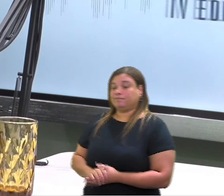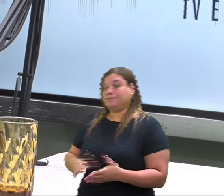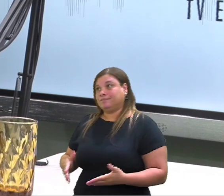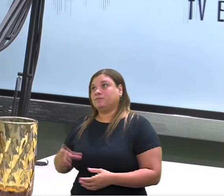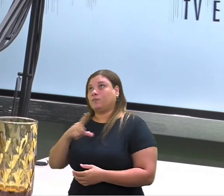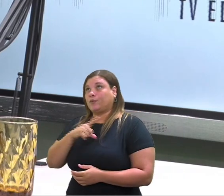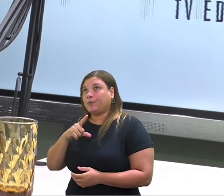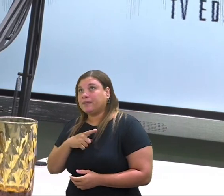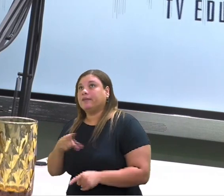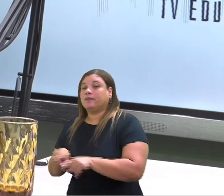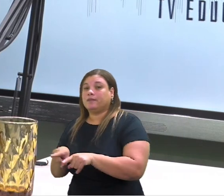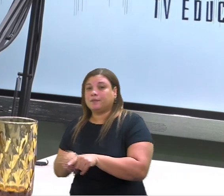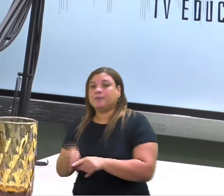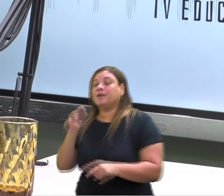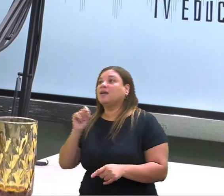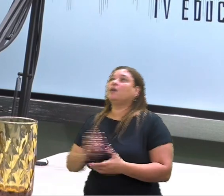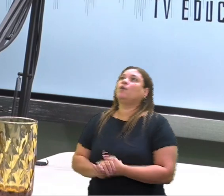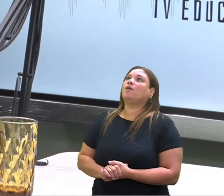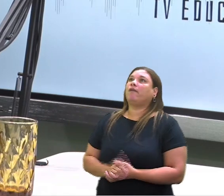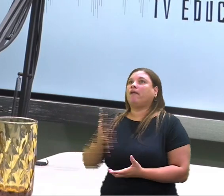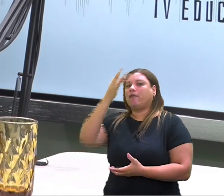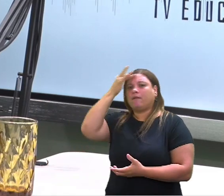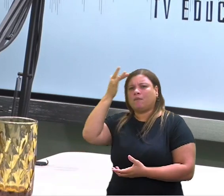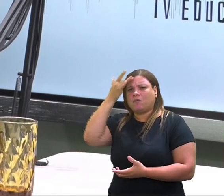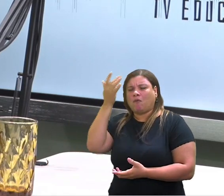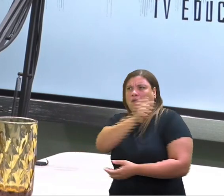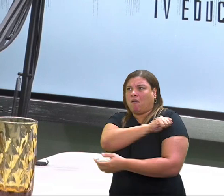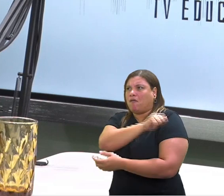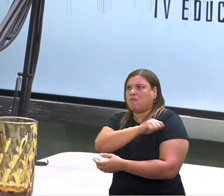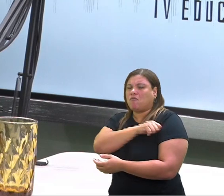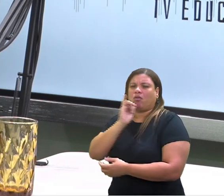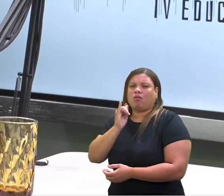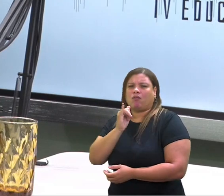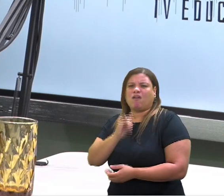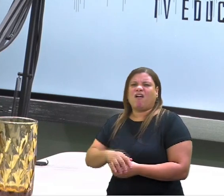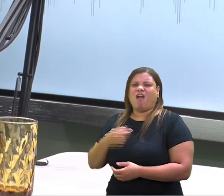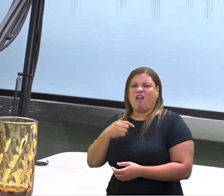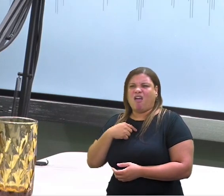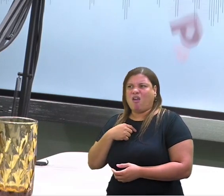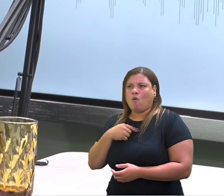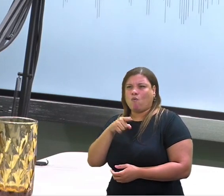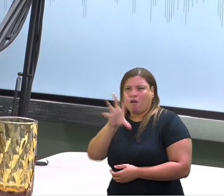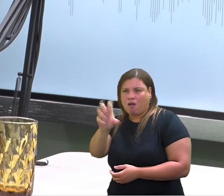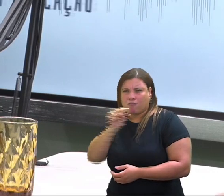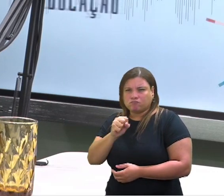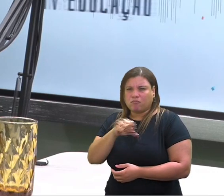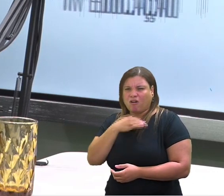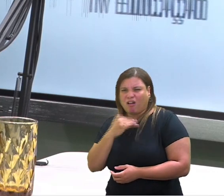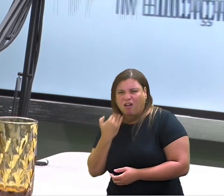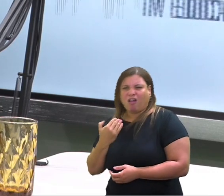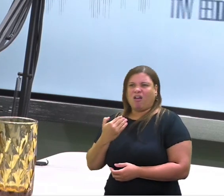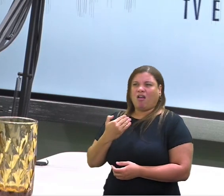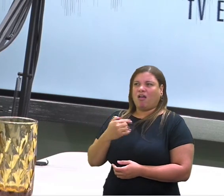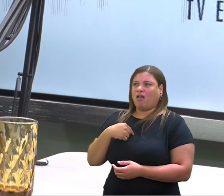por ações cometidas dentro da escola e diretores. Como eu disse, no cometimento de um crime é de imediato comunicar à polícia militar.